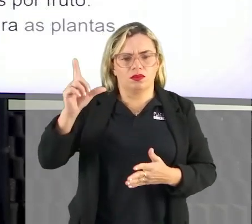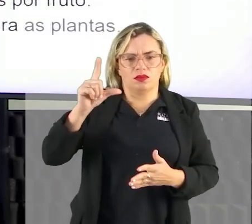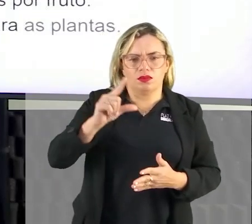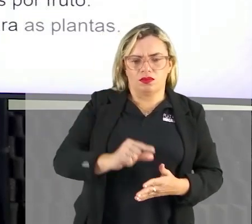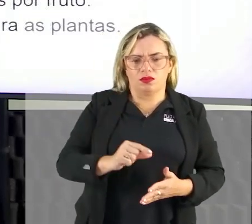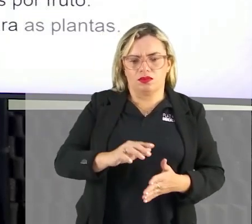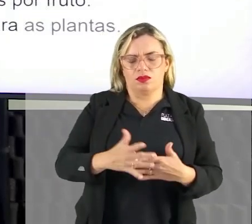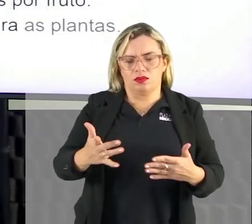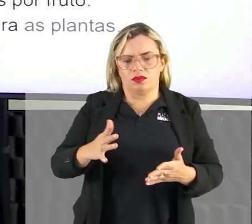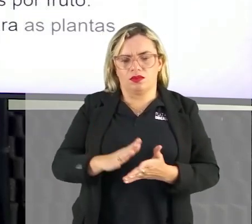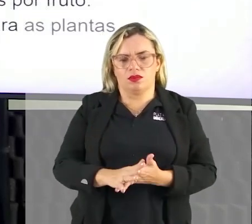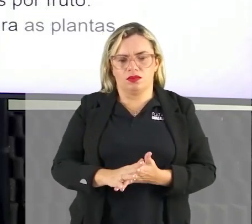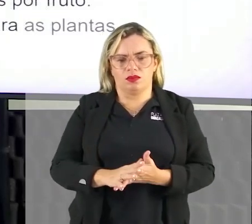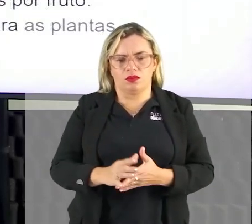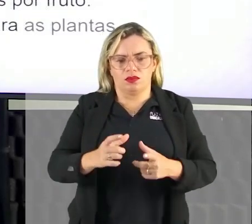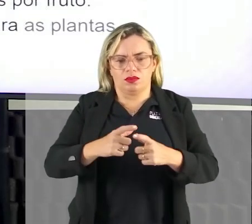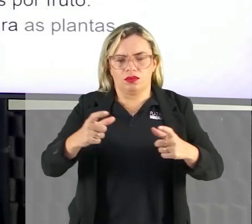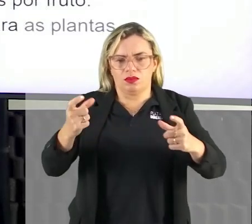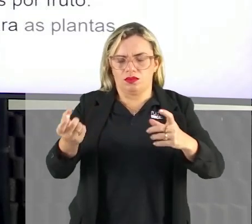de plantas.